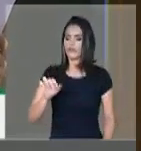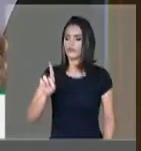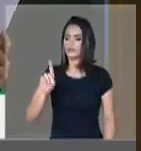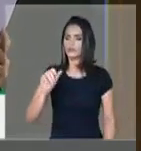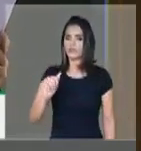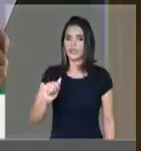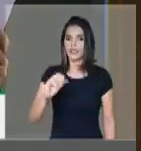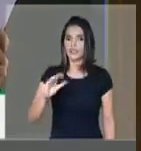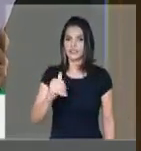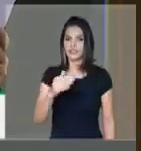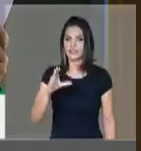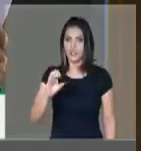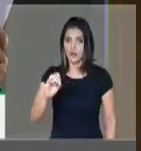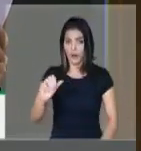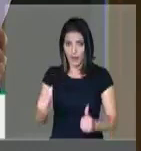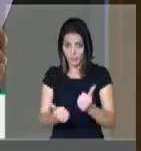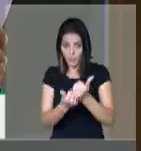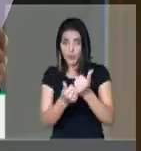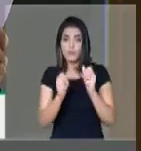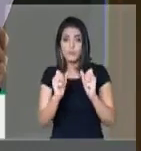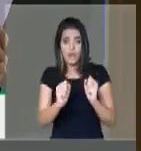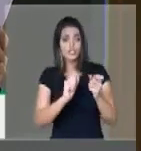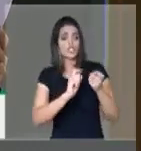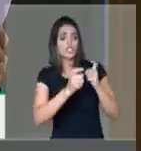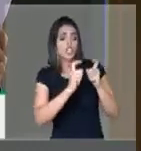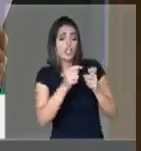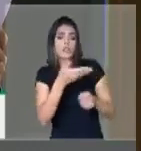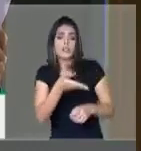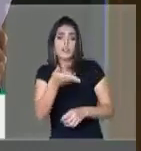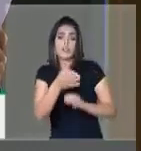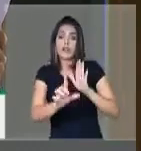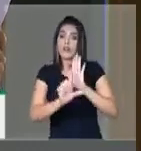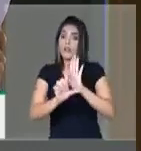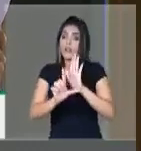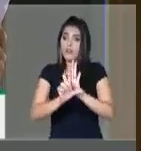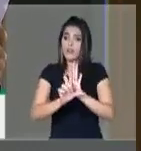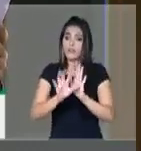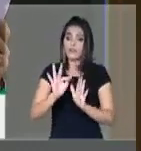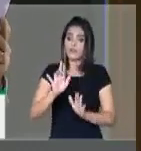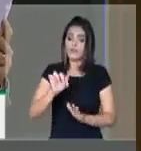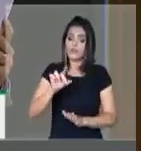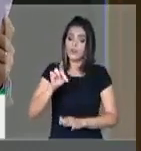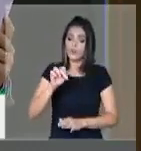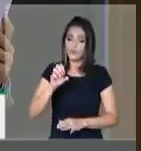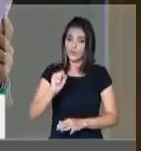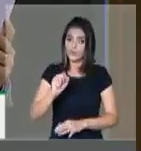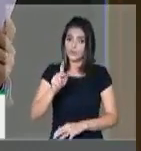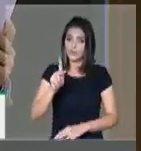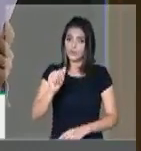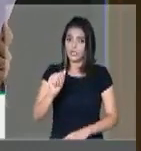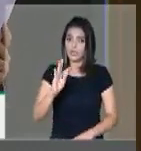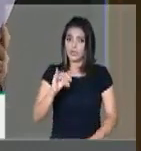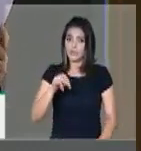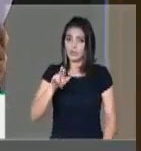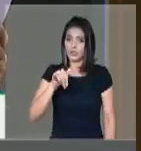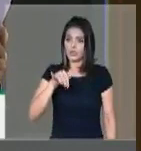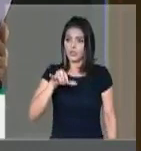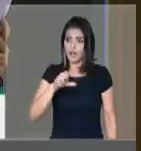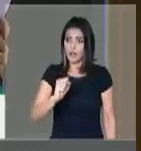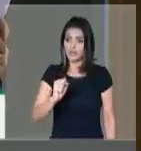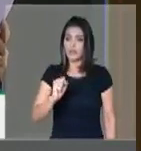apoio podem geri-los, conforme previsto na Lei dos Fundos Patrimoniais recém-sancionada.